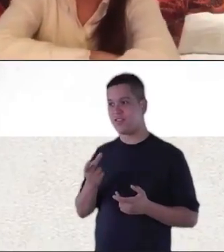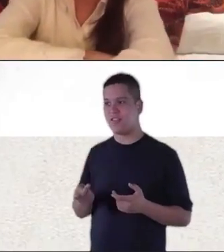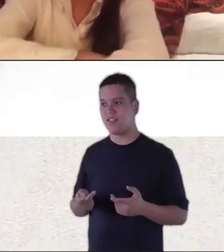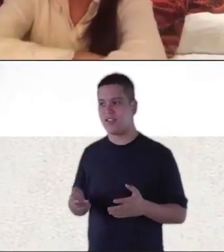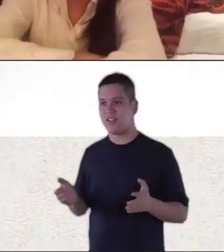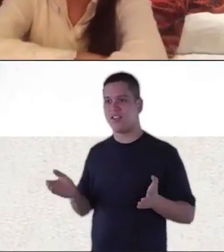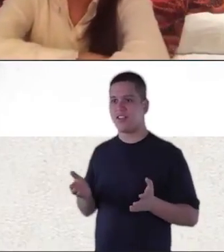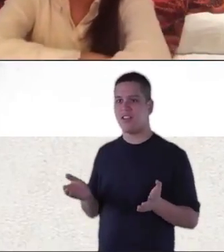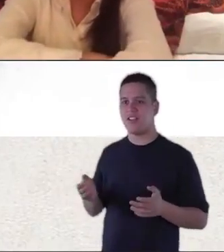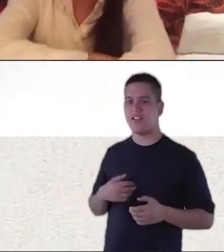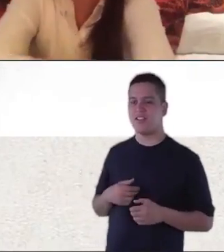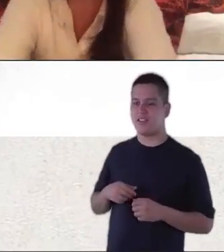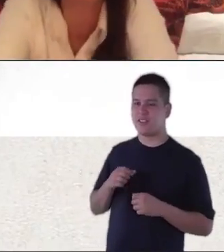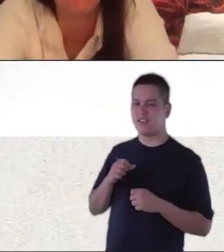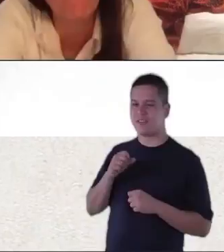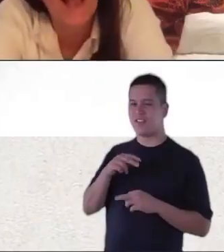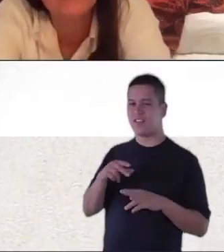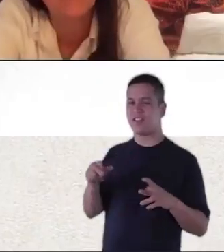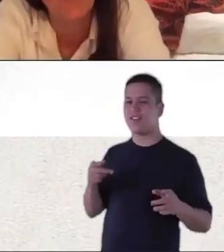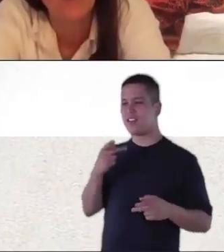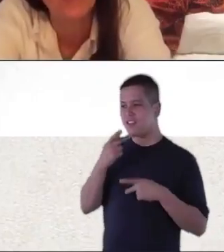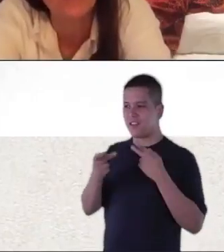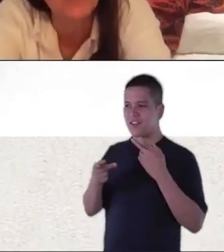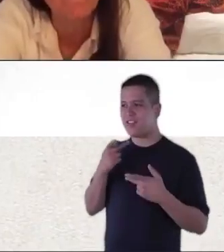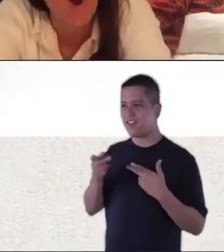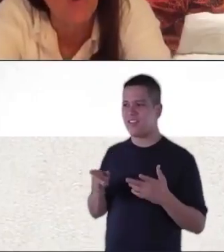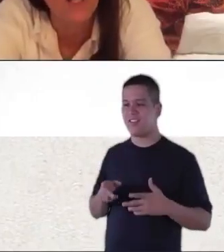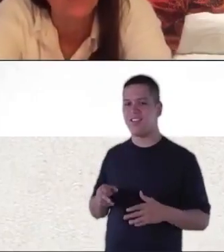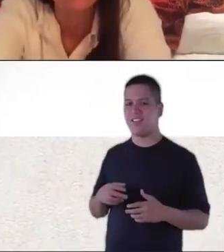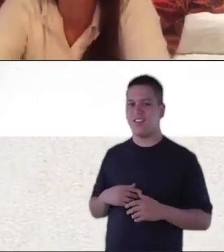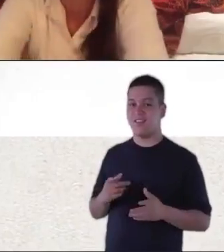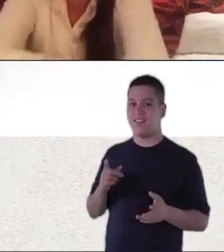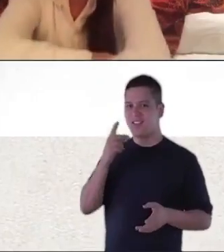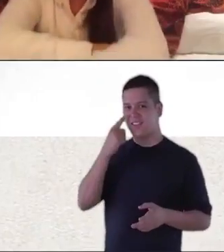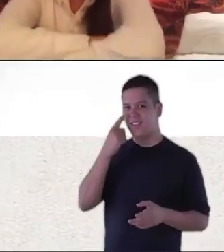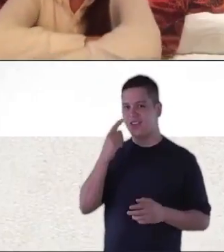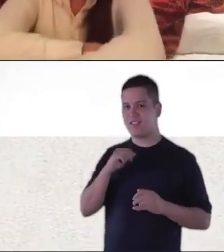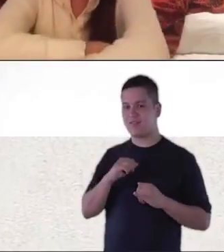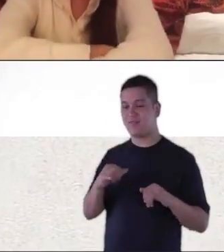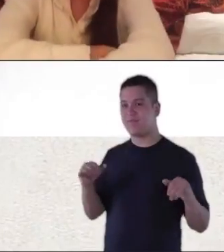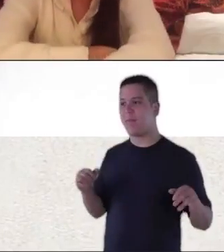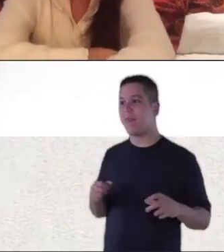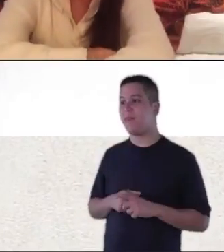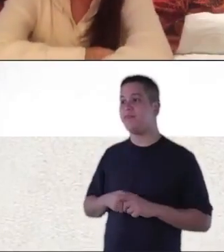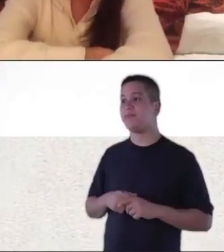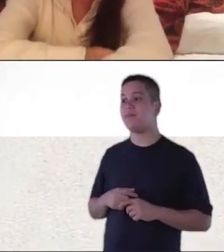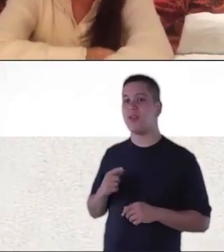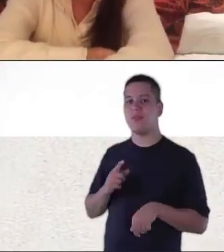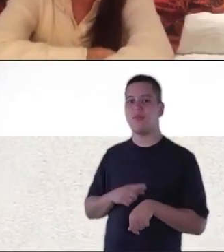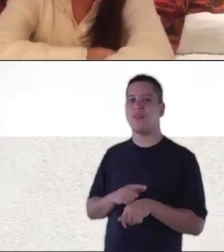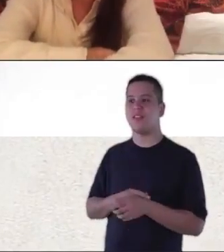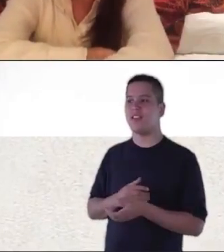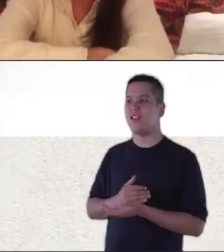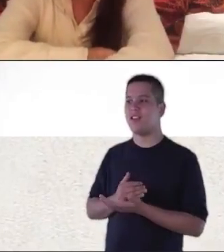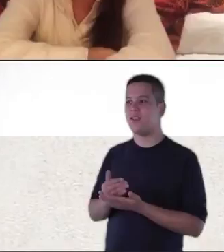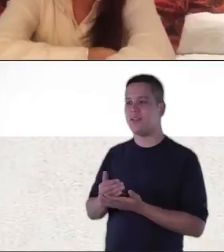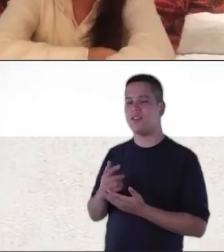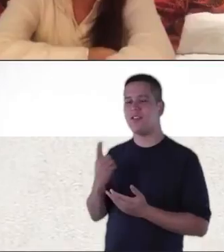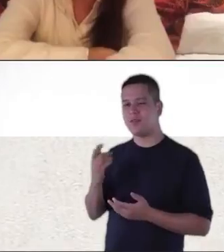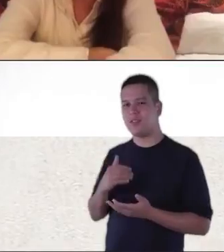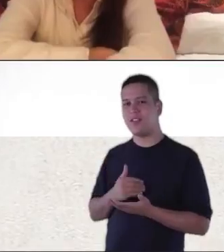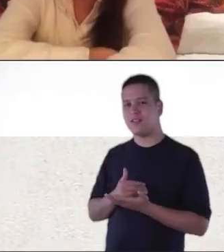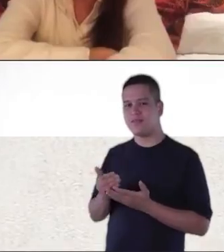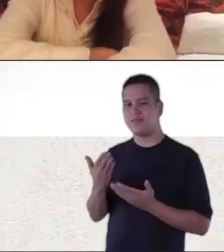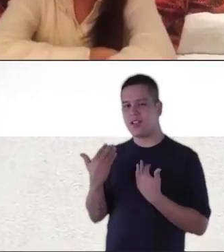sessão fofoca. Quando ela começou... Não faz, amor. Não. Quando ela começou a me dar um molezinho,